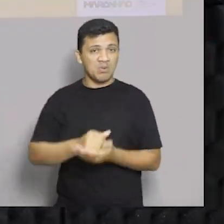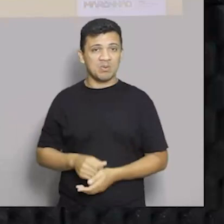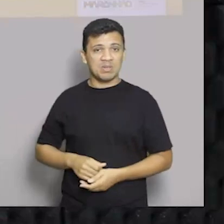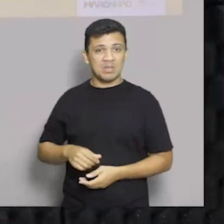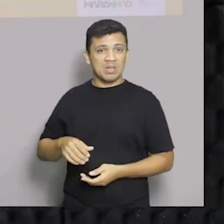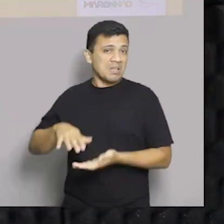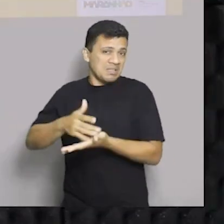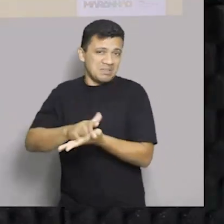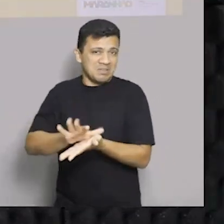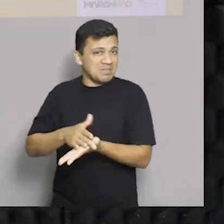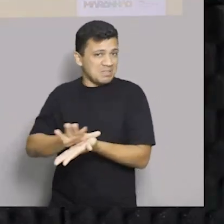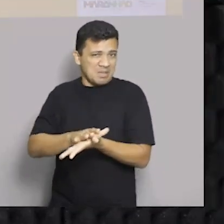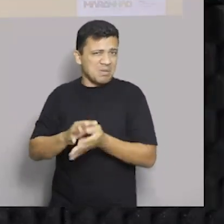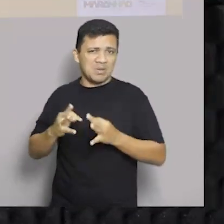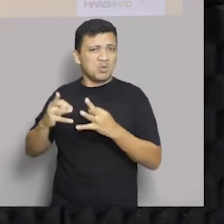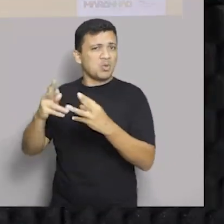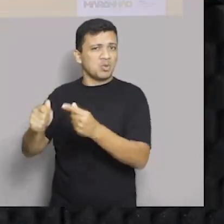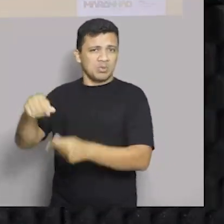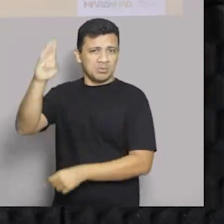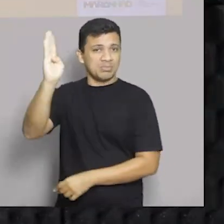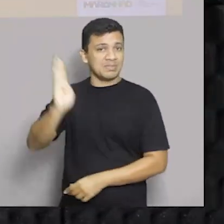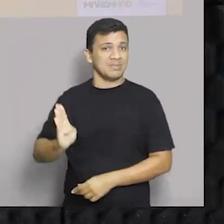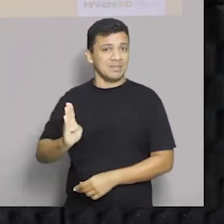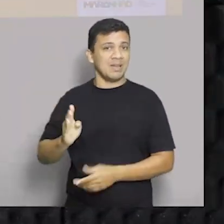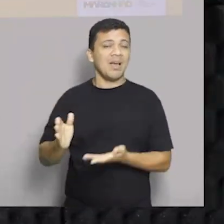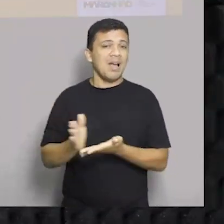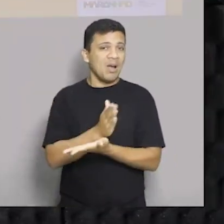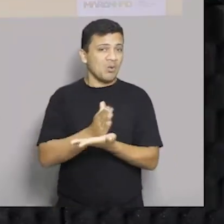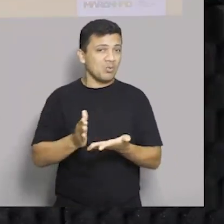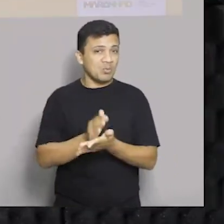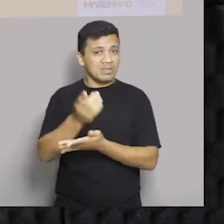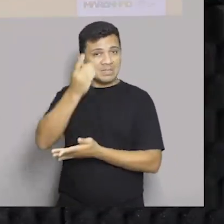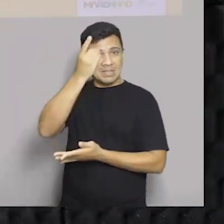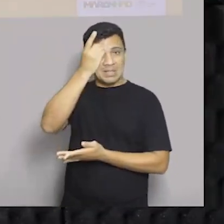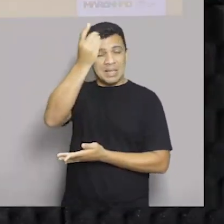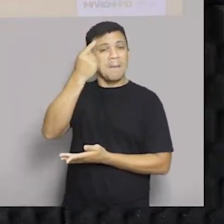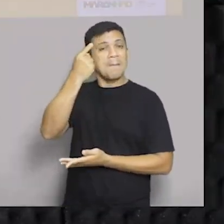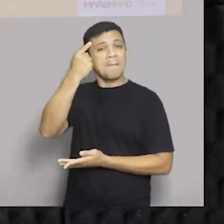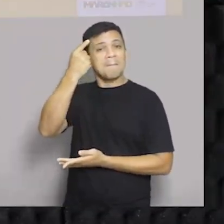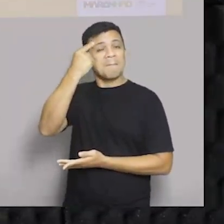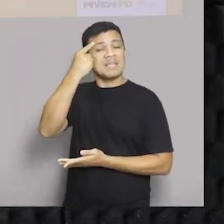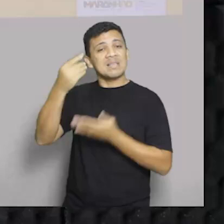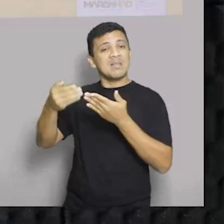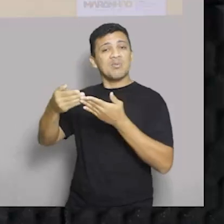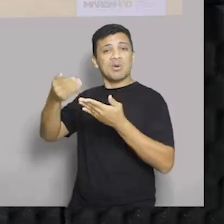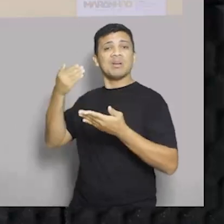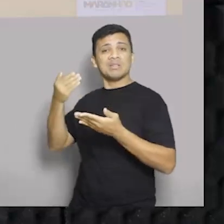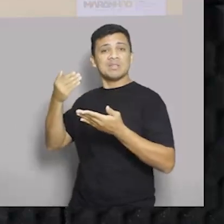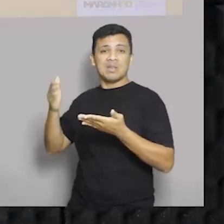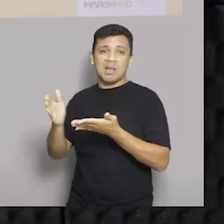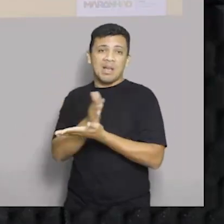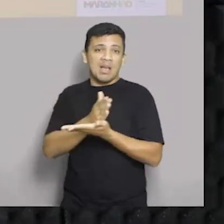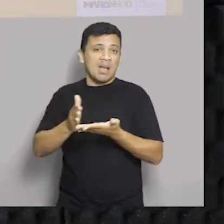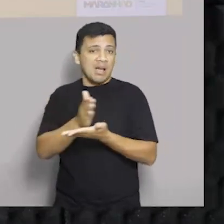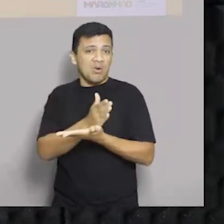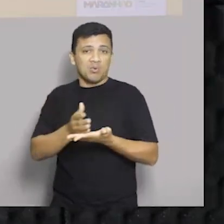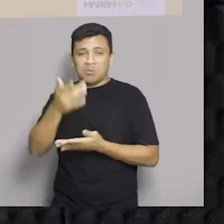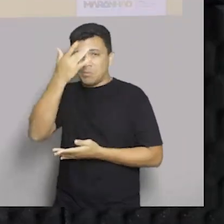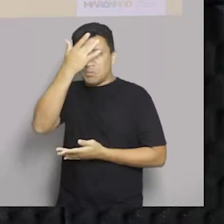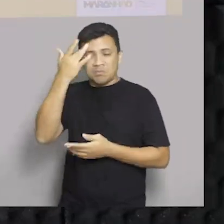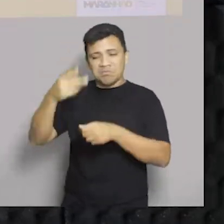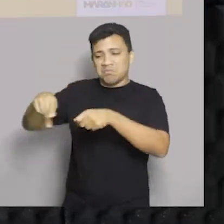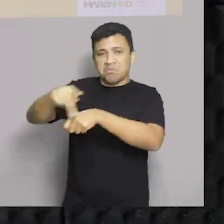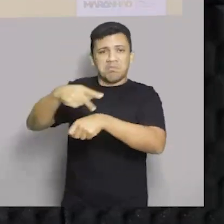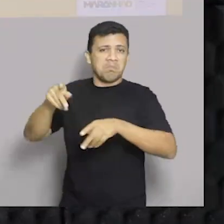dança samba. Então, isso são ideias pré-concebidas sobre uma determinada nacionalidade ou sobre um